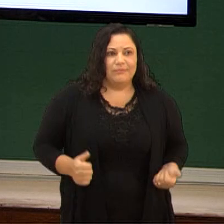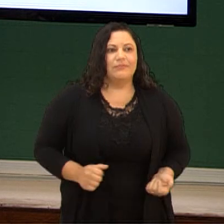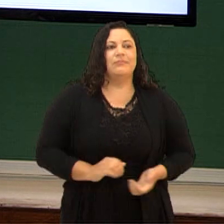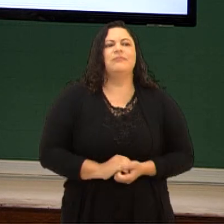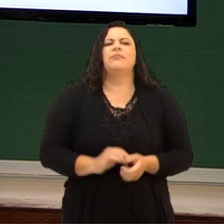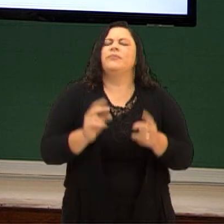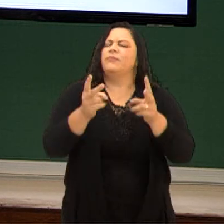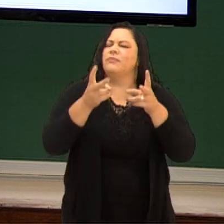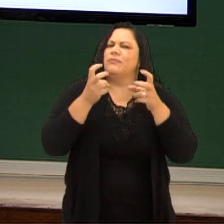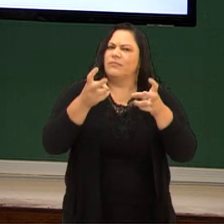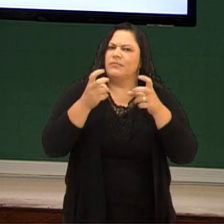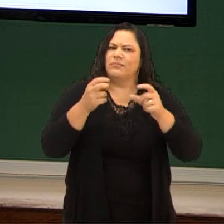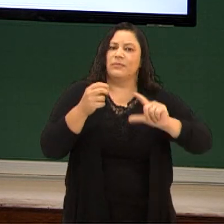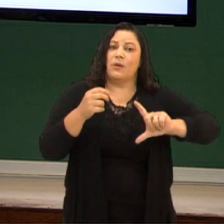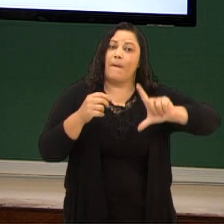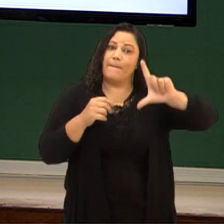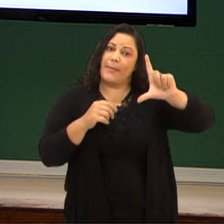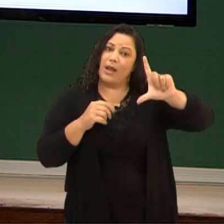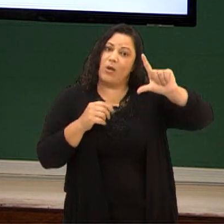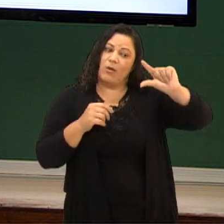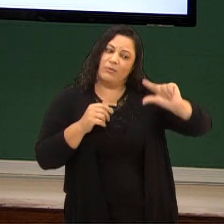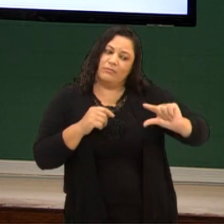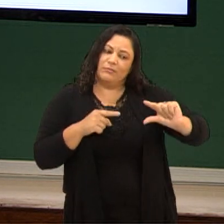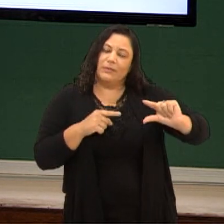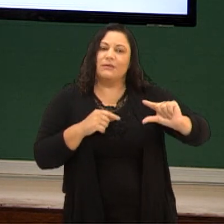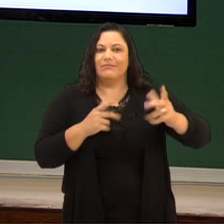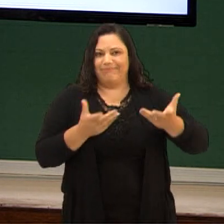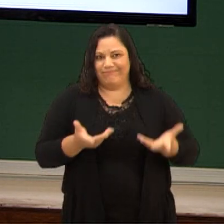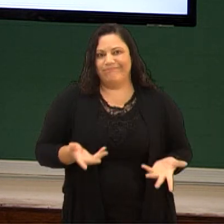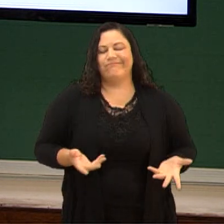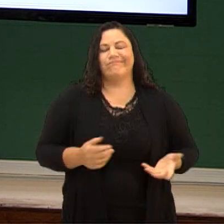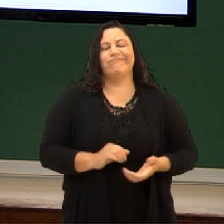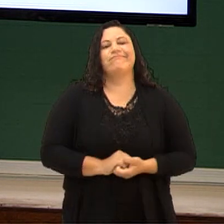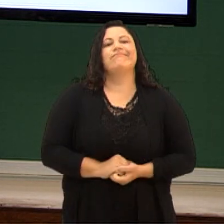observe que eu tenho um ângulo maior e um ângulo, o quê?